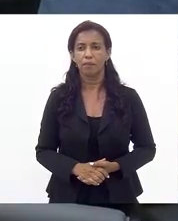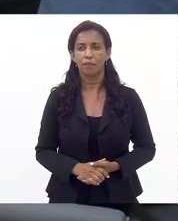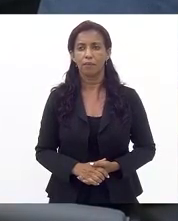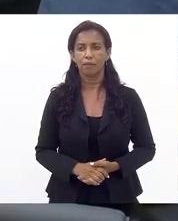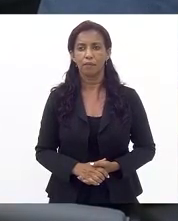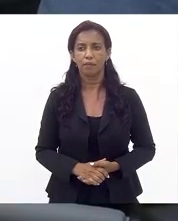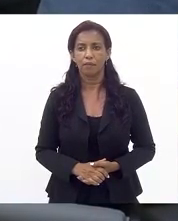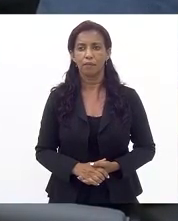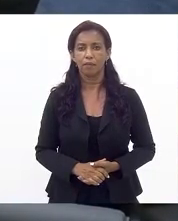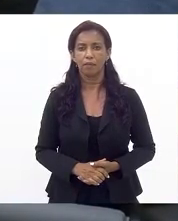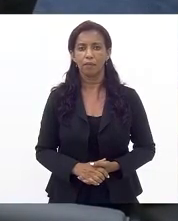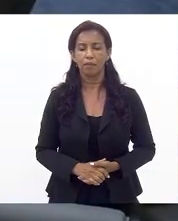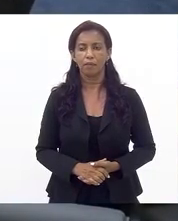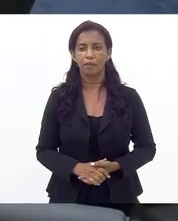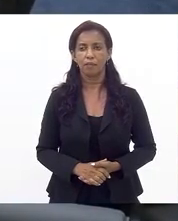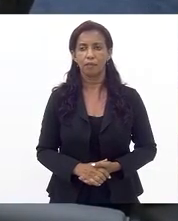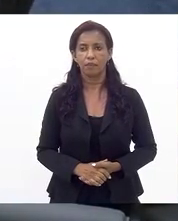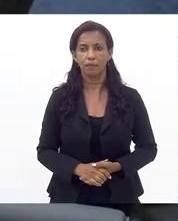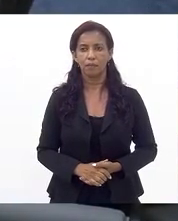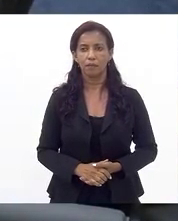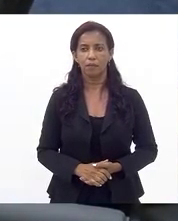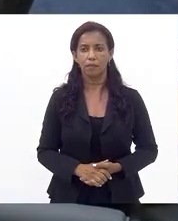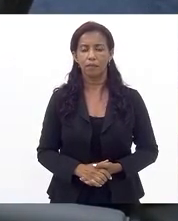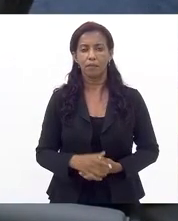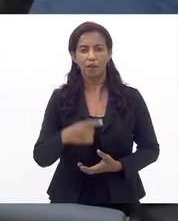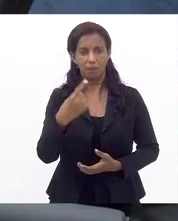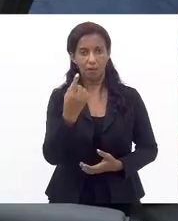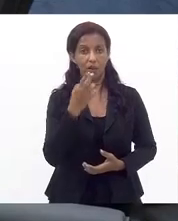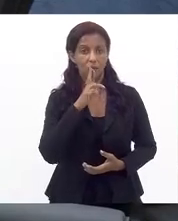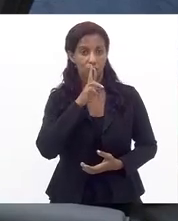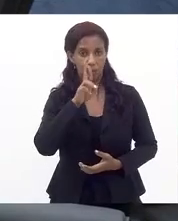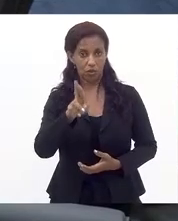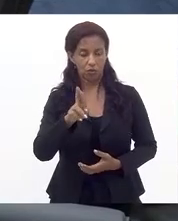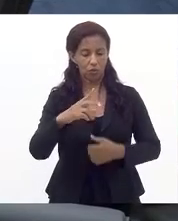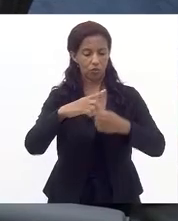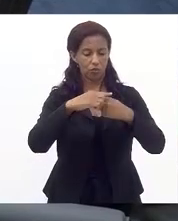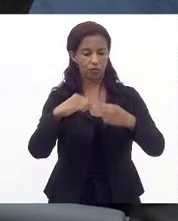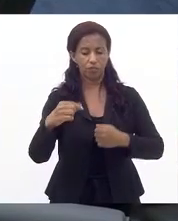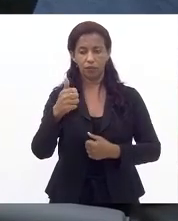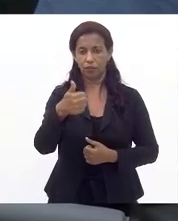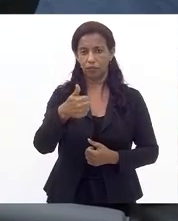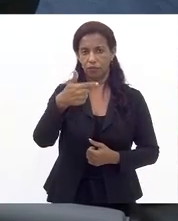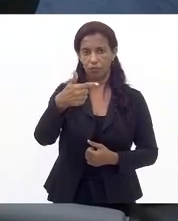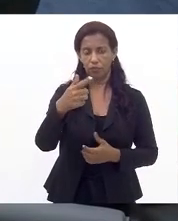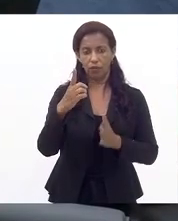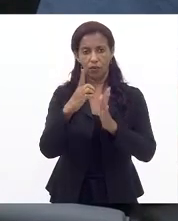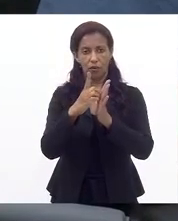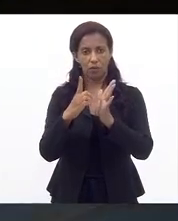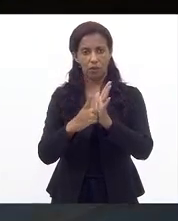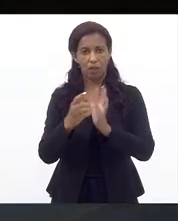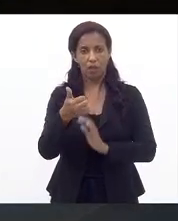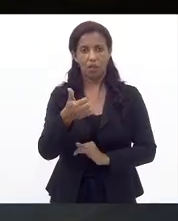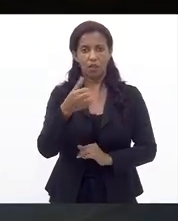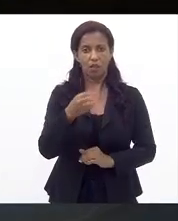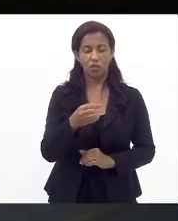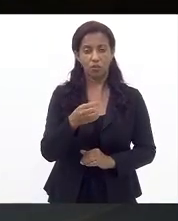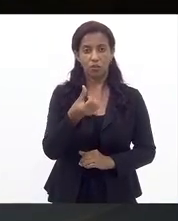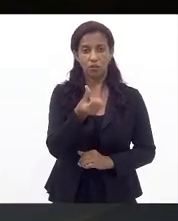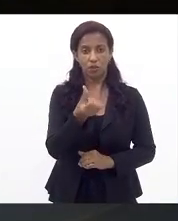e eu só mais uma intervenção do deputado alguém olha só o artigo 12 do Decreto